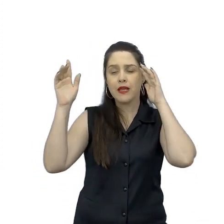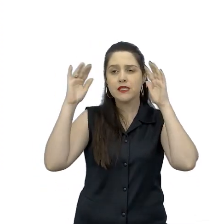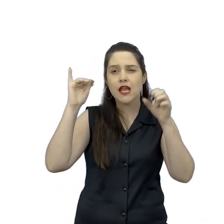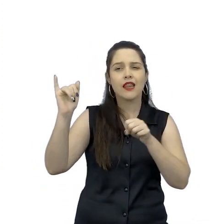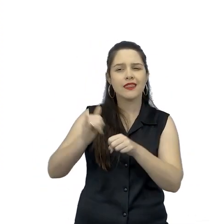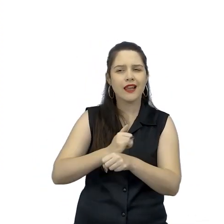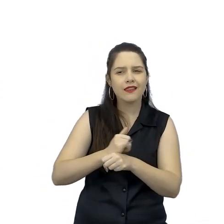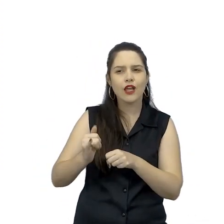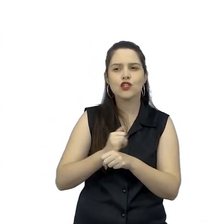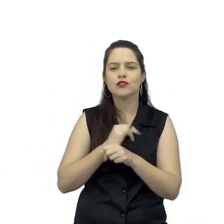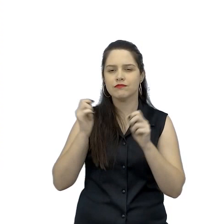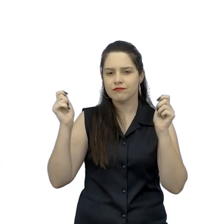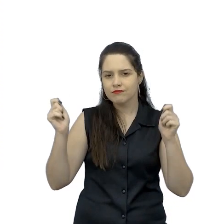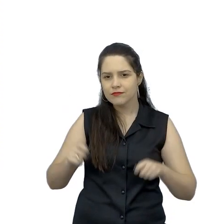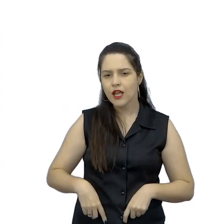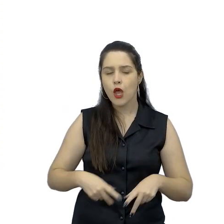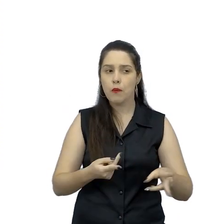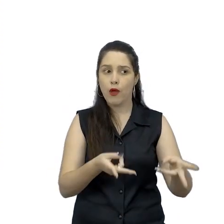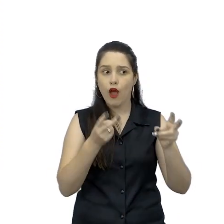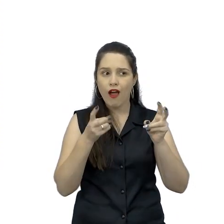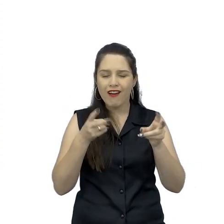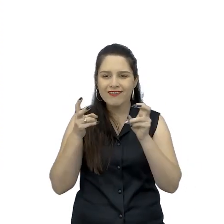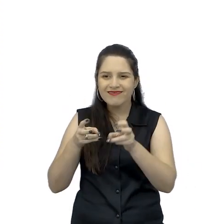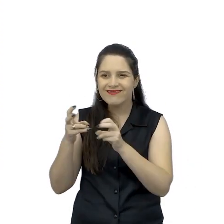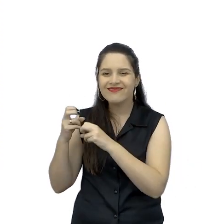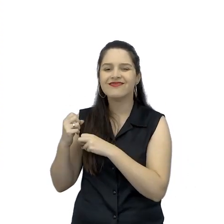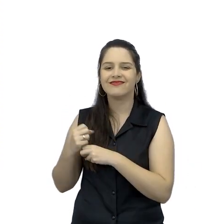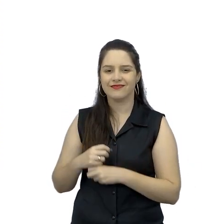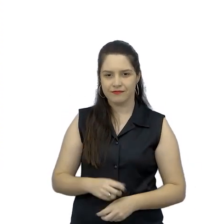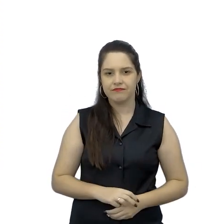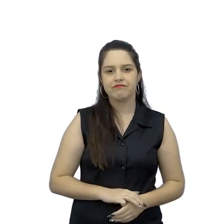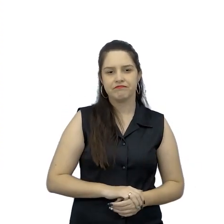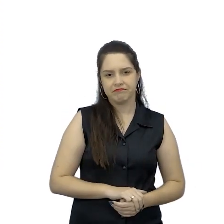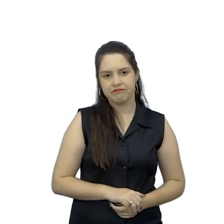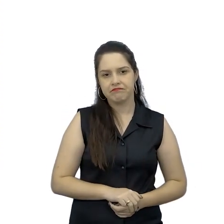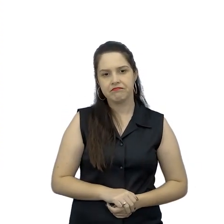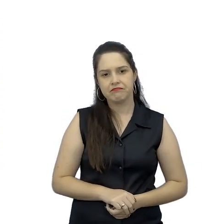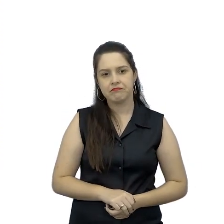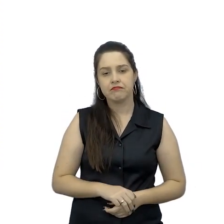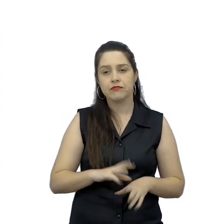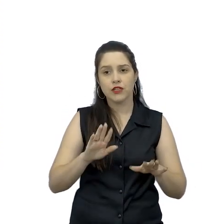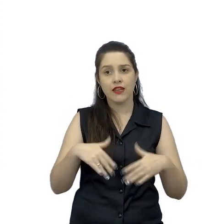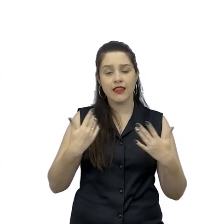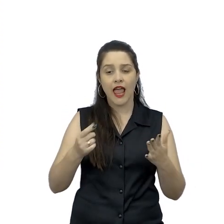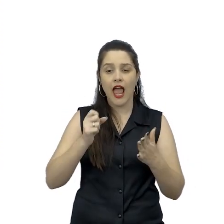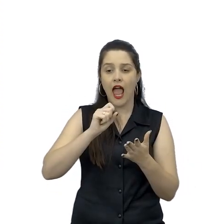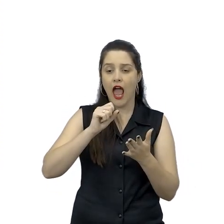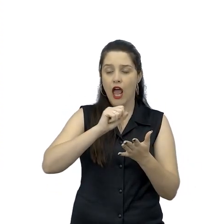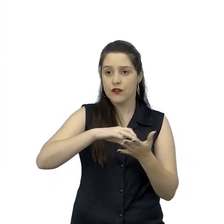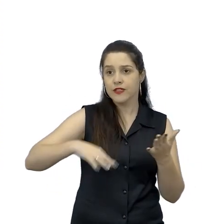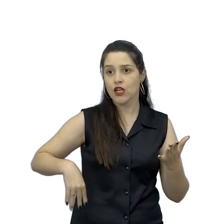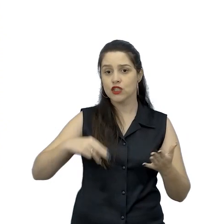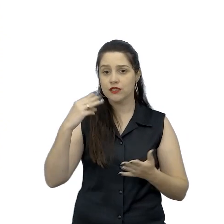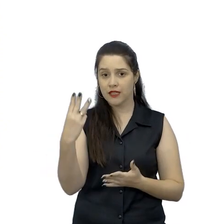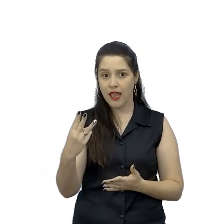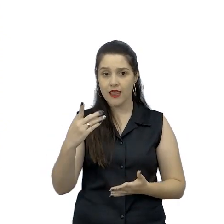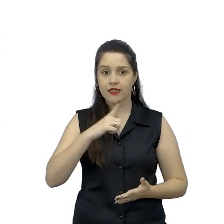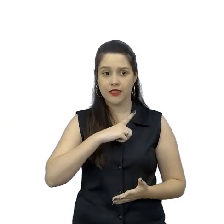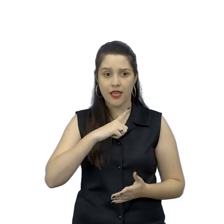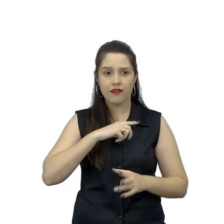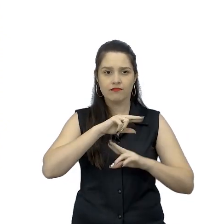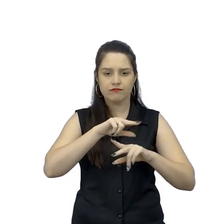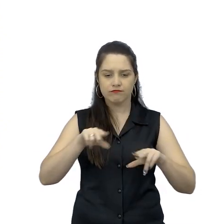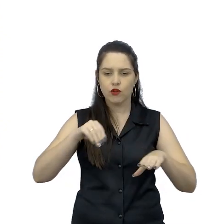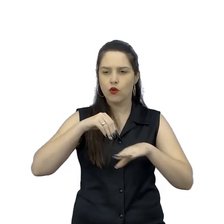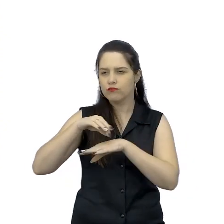de leitura, e podem ser várias, né? Tá? Na atividade 3, seguindo as orientações do